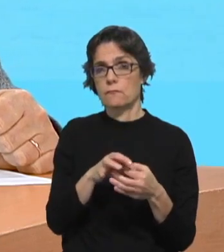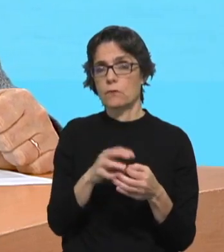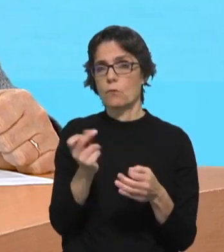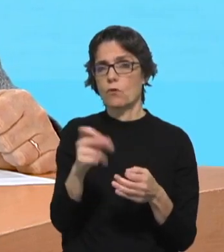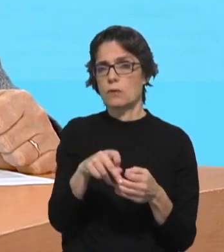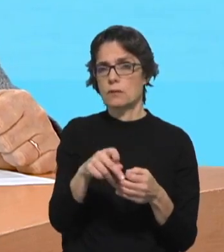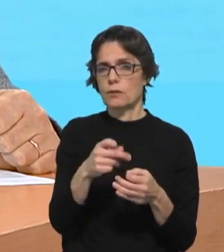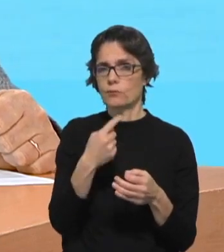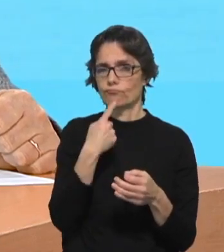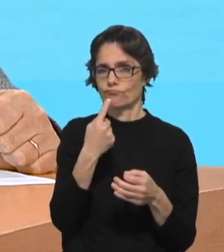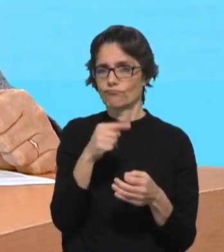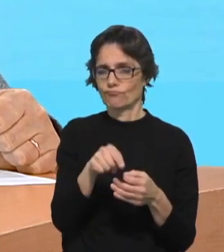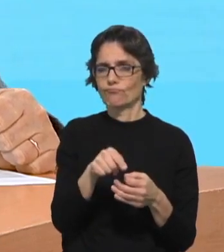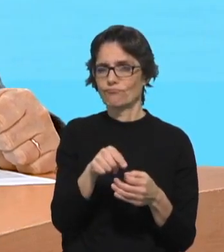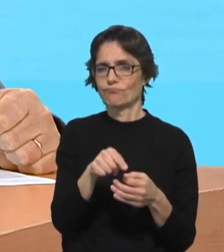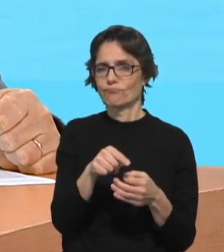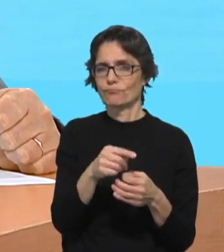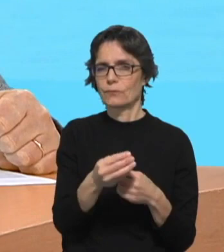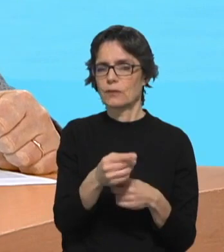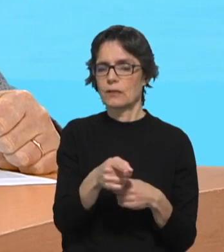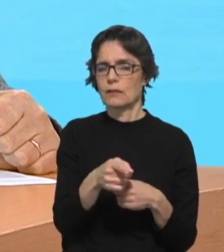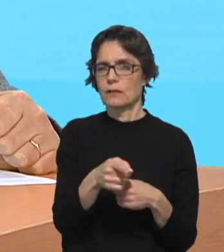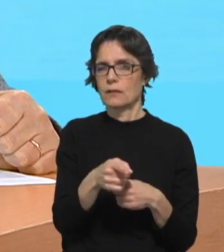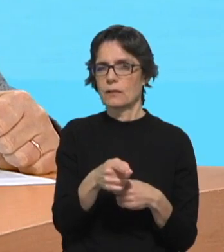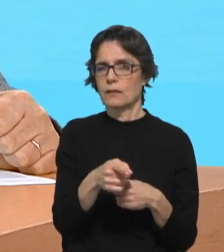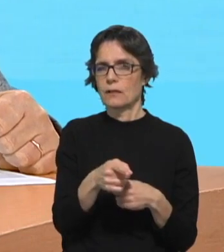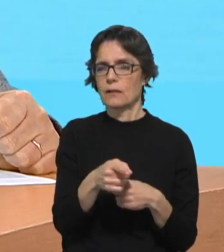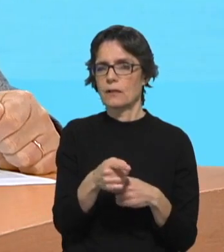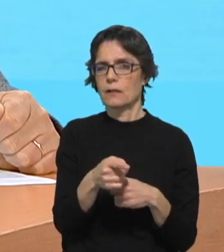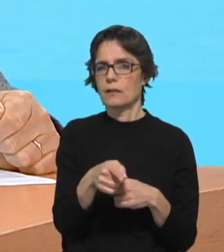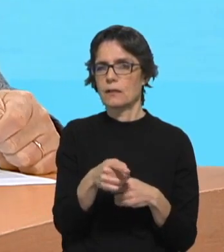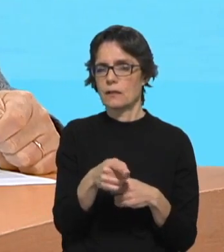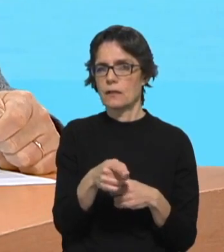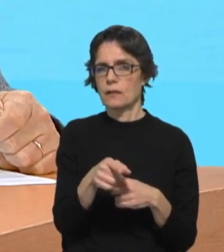Nesta amostra representativa da população que habita este território,